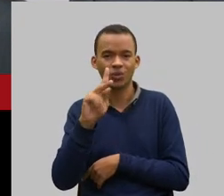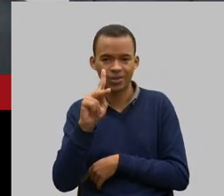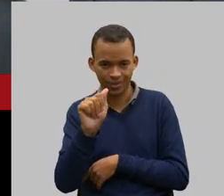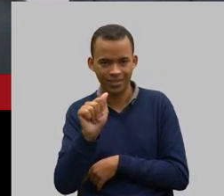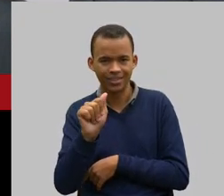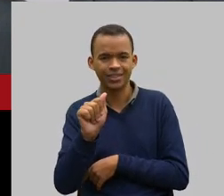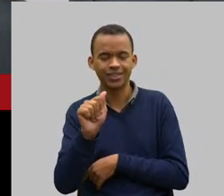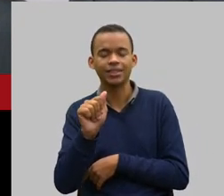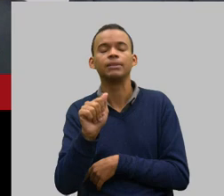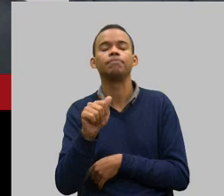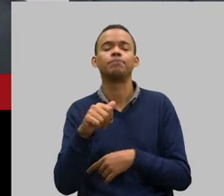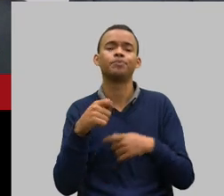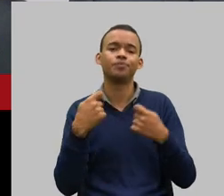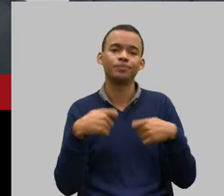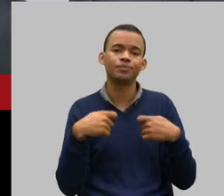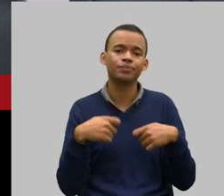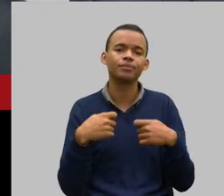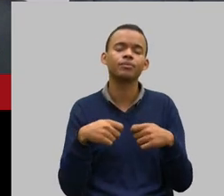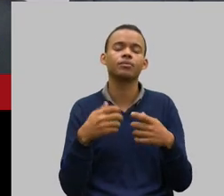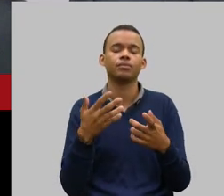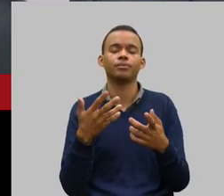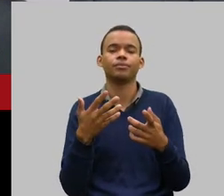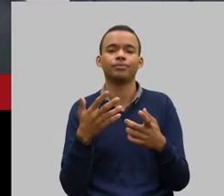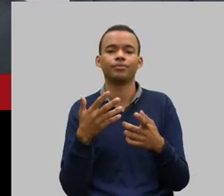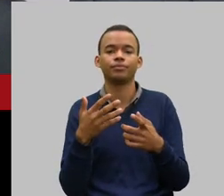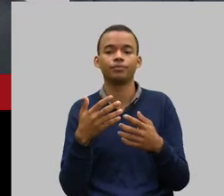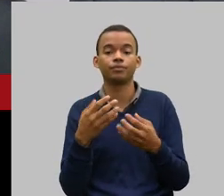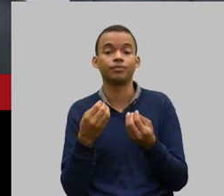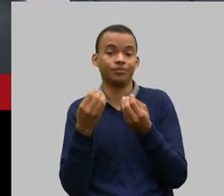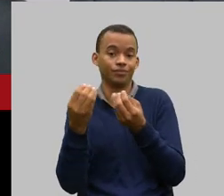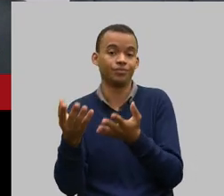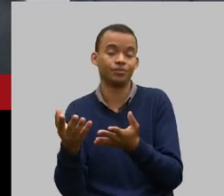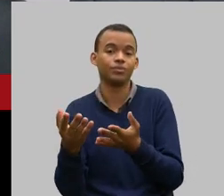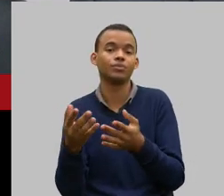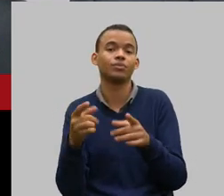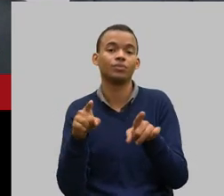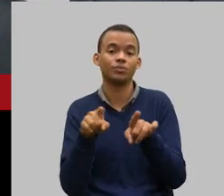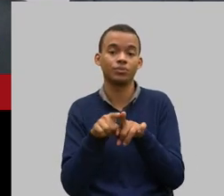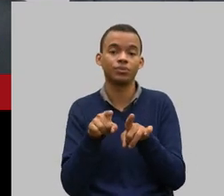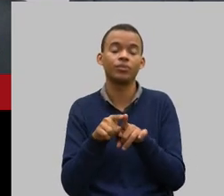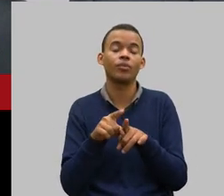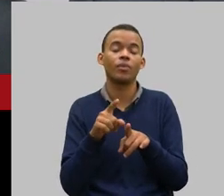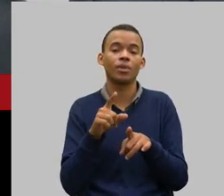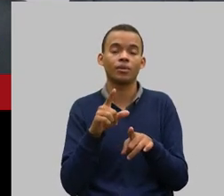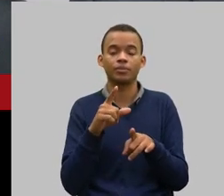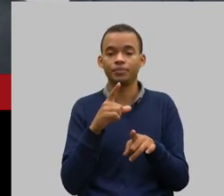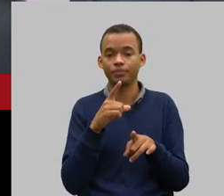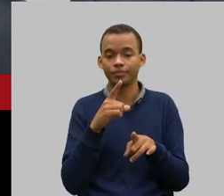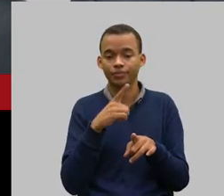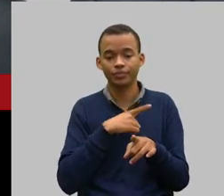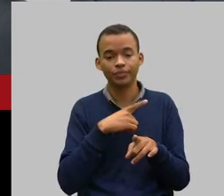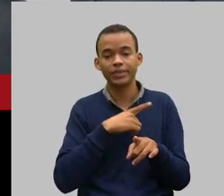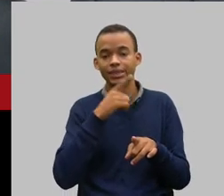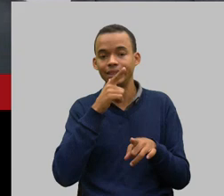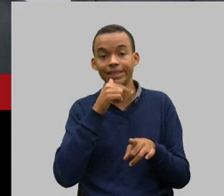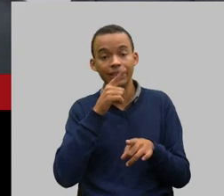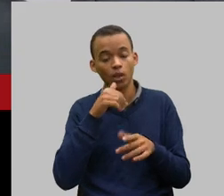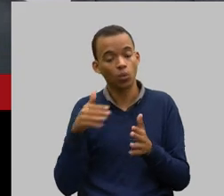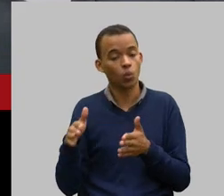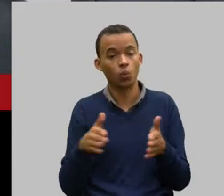porque a cidade de Buritizeiro por exemplo tem 200 Km de rio São Francisco né Tem Rio Paracatu tem um rio